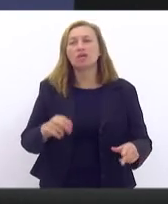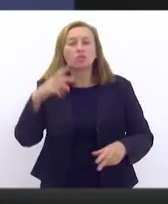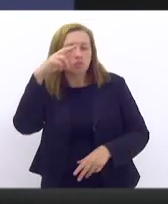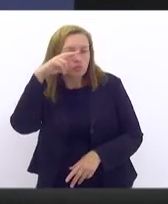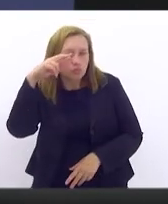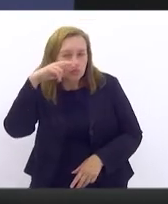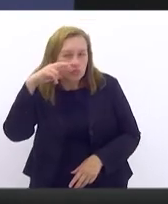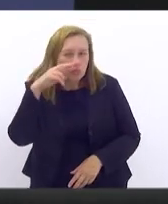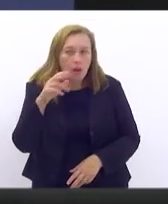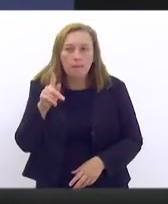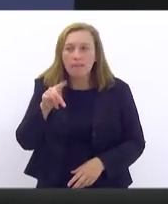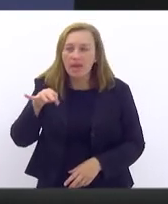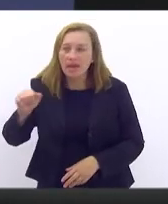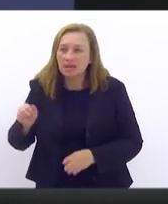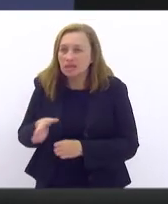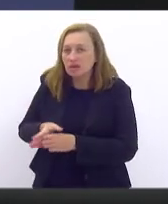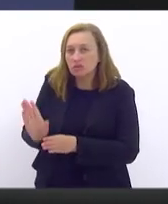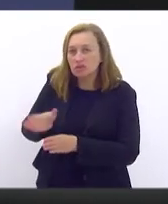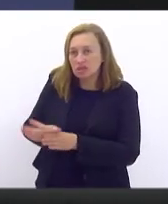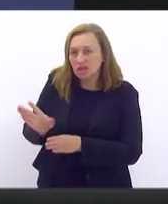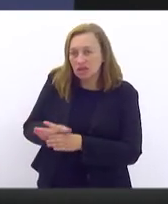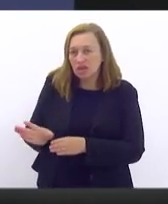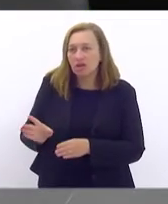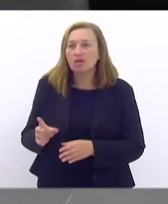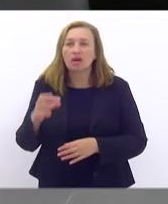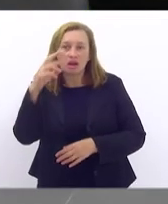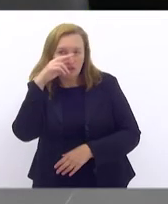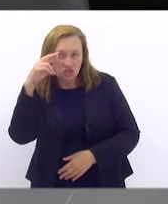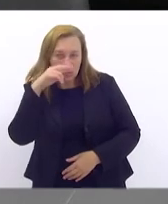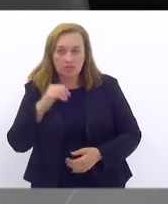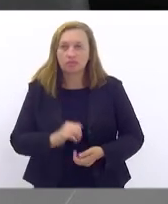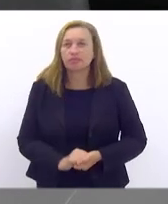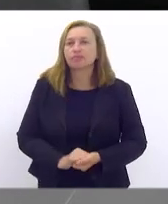perícia, auxiliar em muito a investigação.